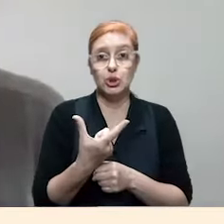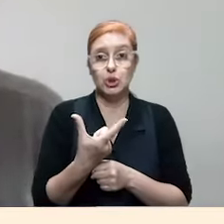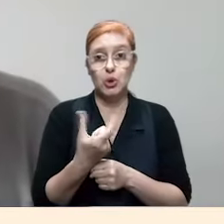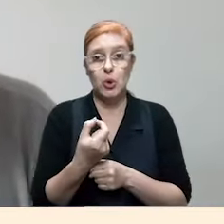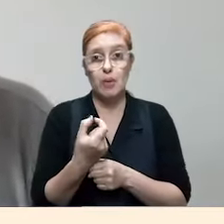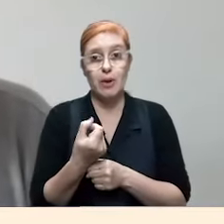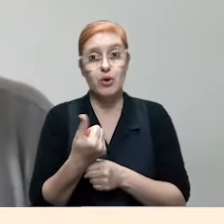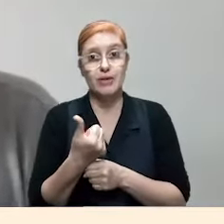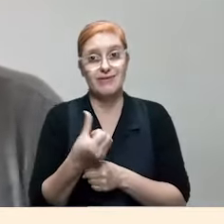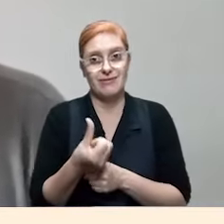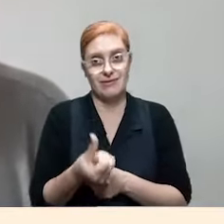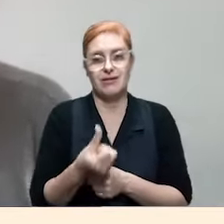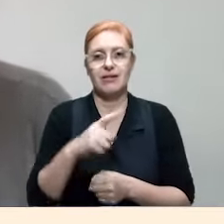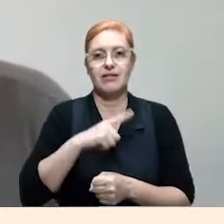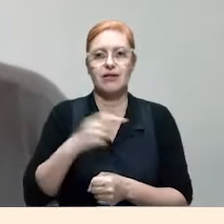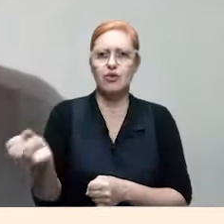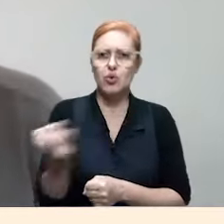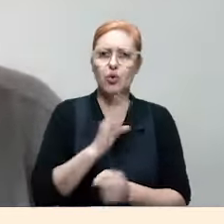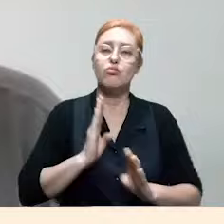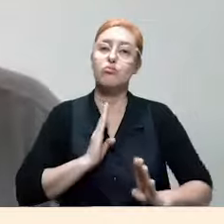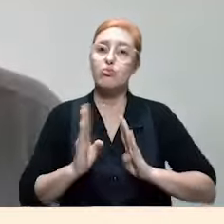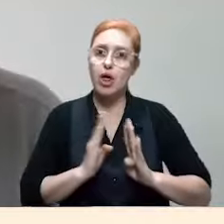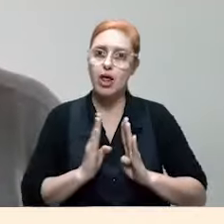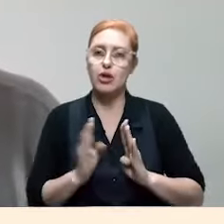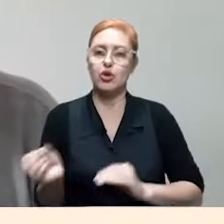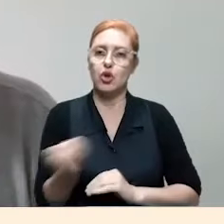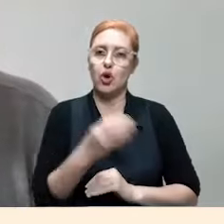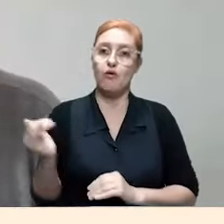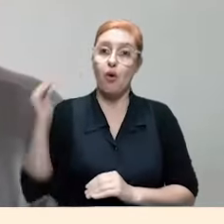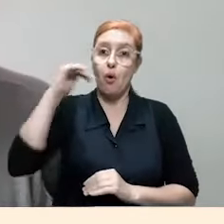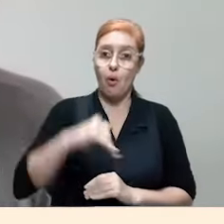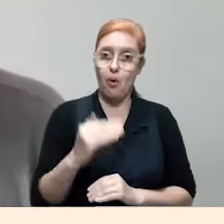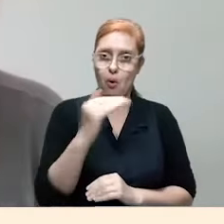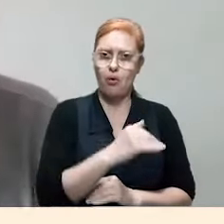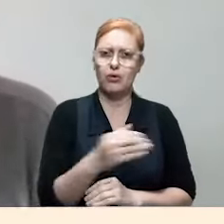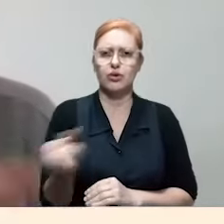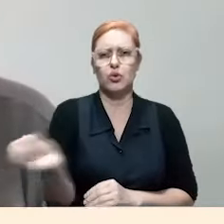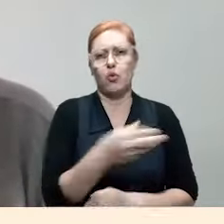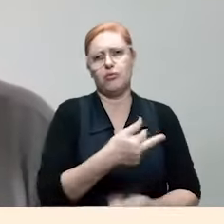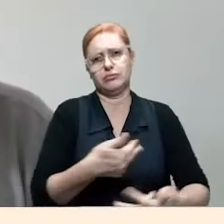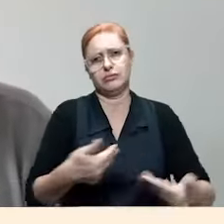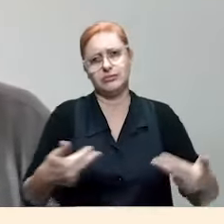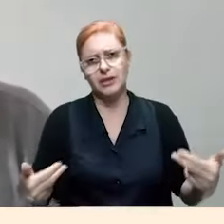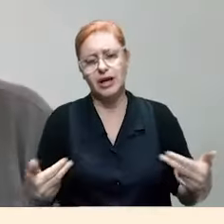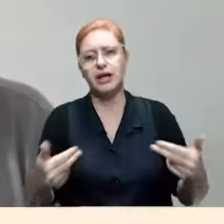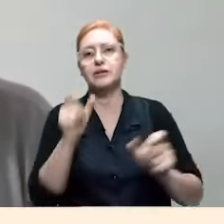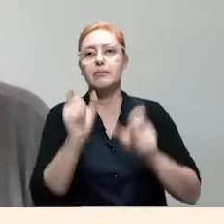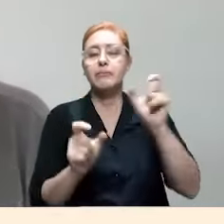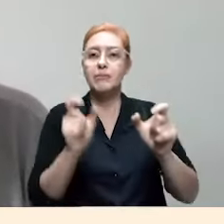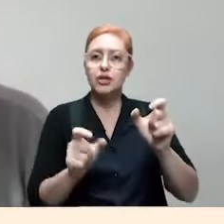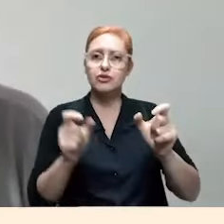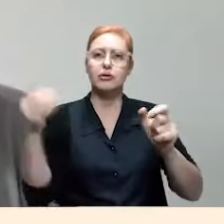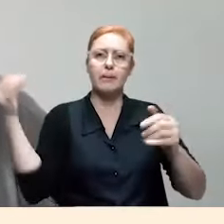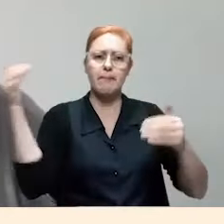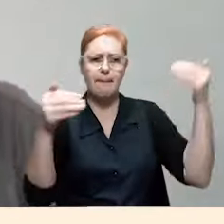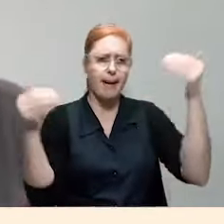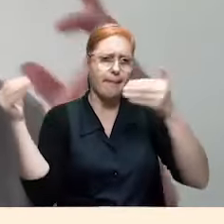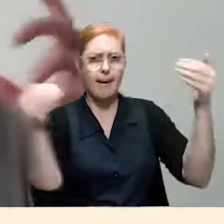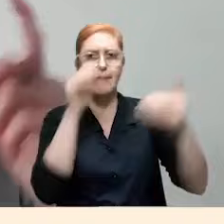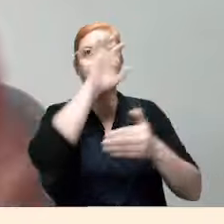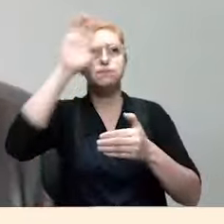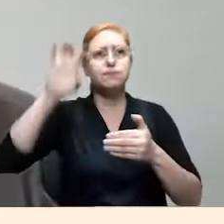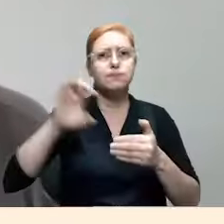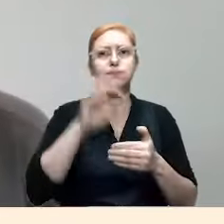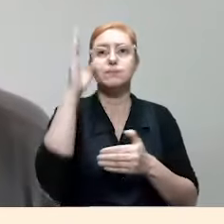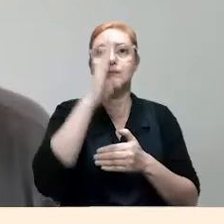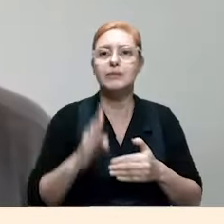muita renovação, com gente vindo de vários territórios, com gente de várias idades, com muitas mulheres